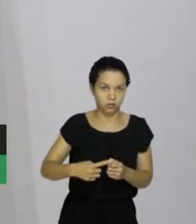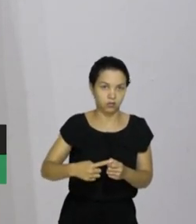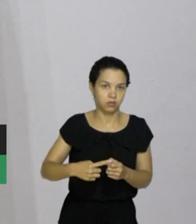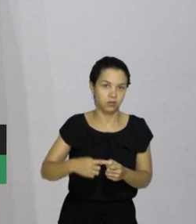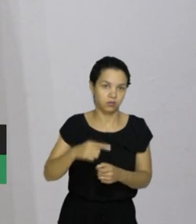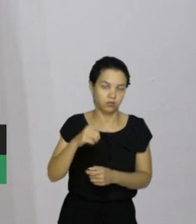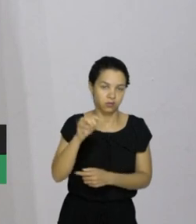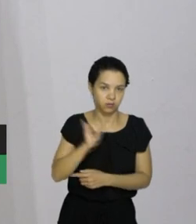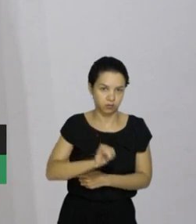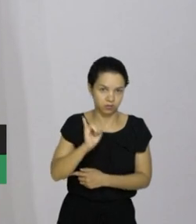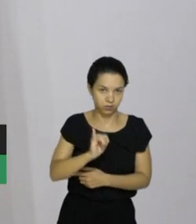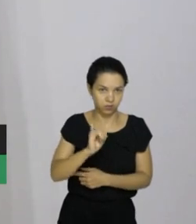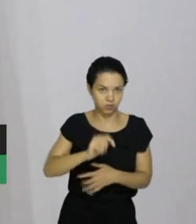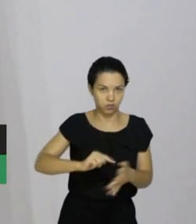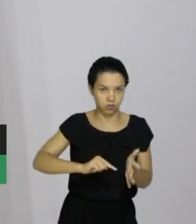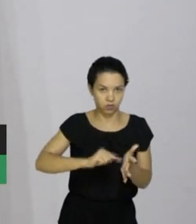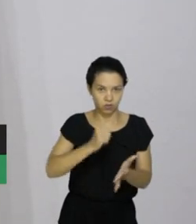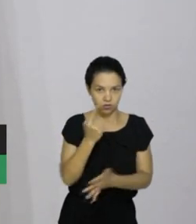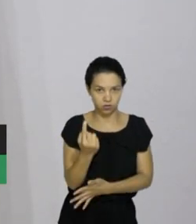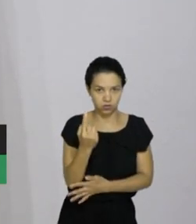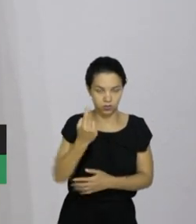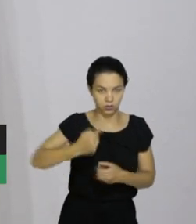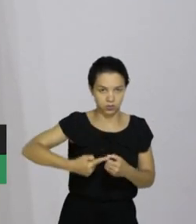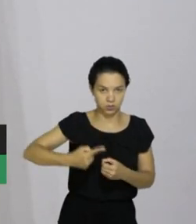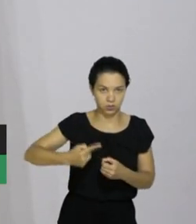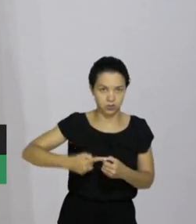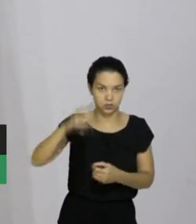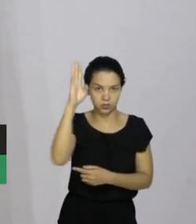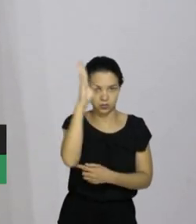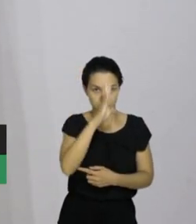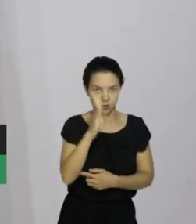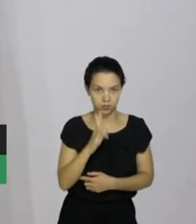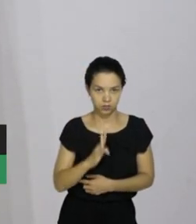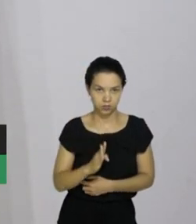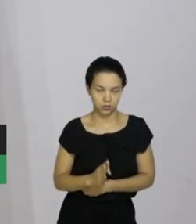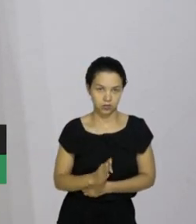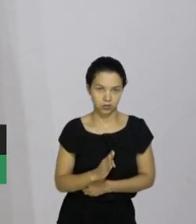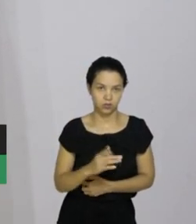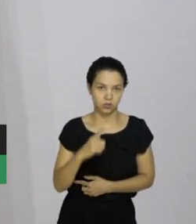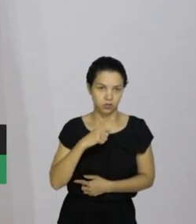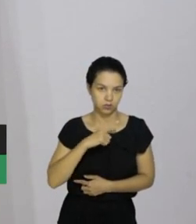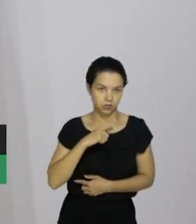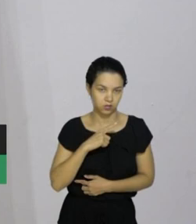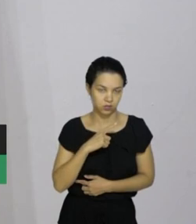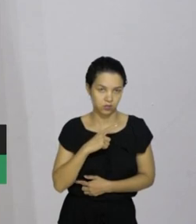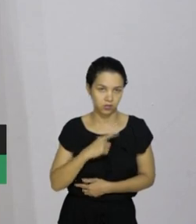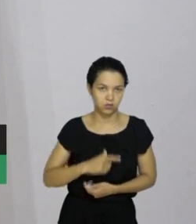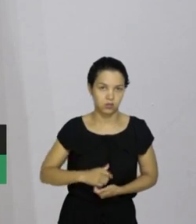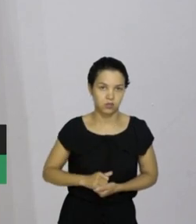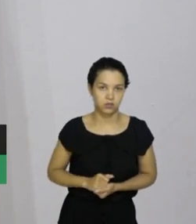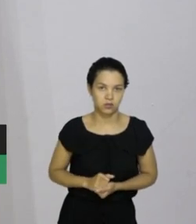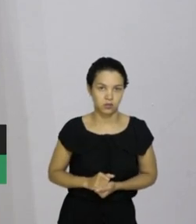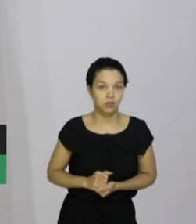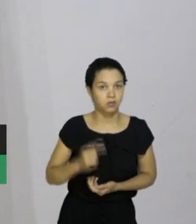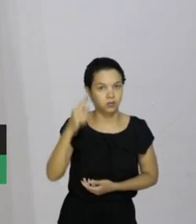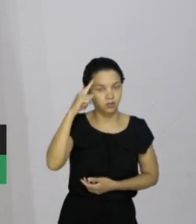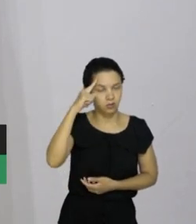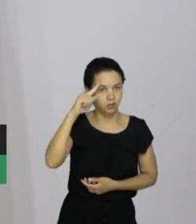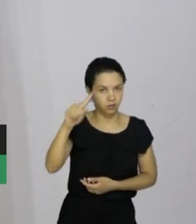do Brasil a sediar uma etapa ocorrerá dos dias